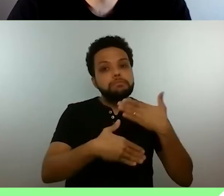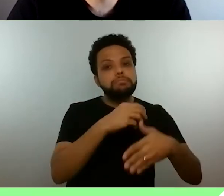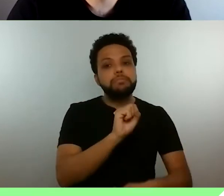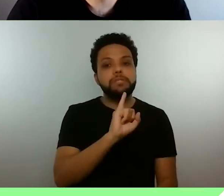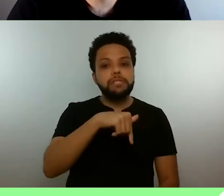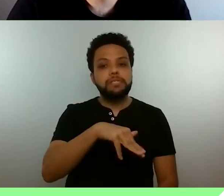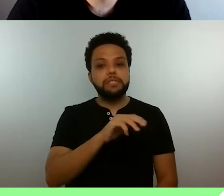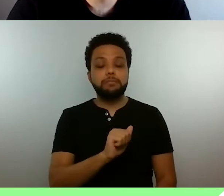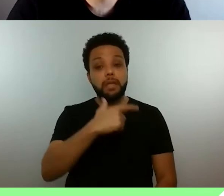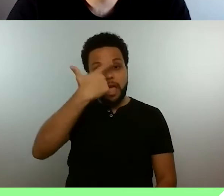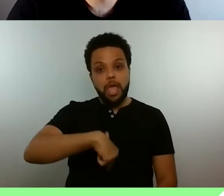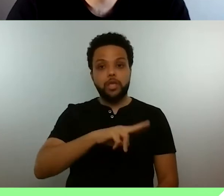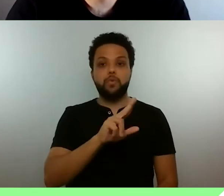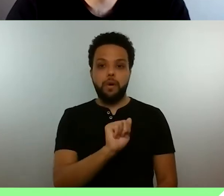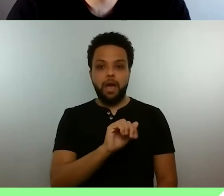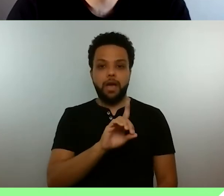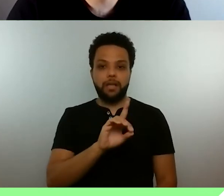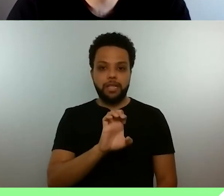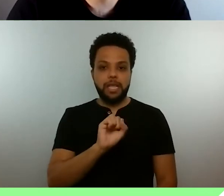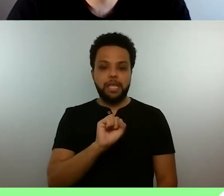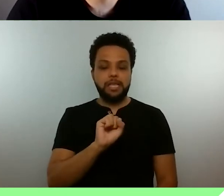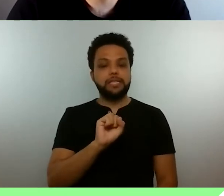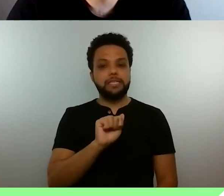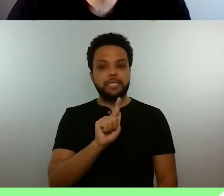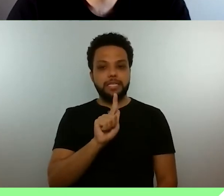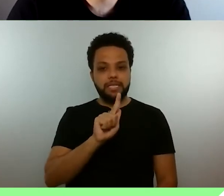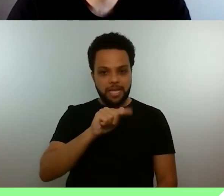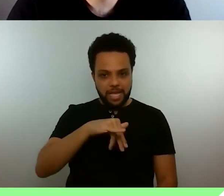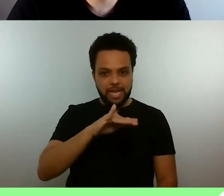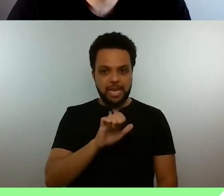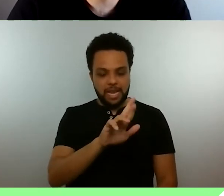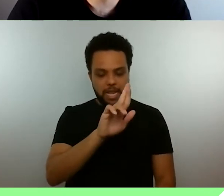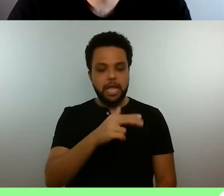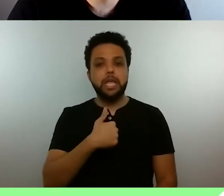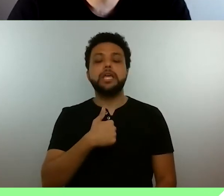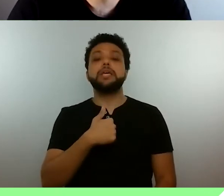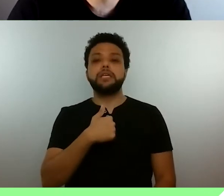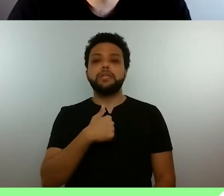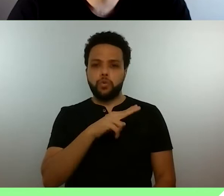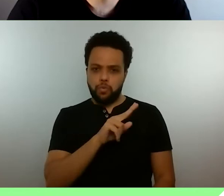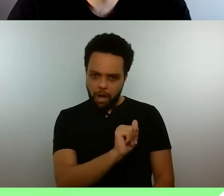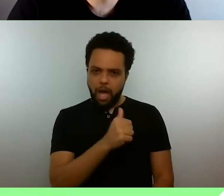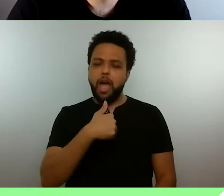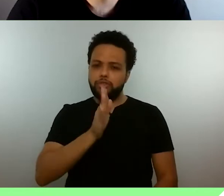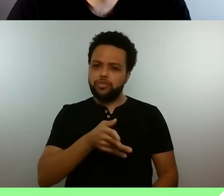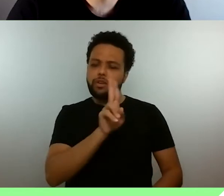UI designer. Fiz bastante trabalho de UI, e quando eu vi que eu tinha